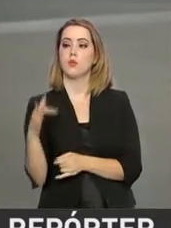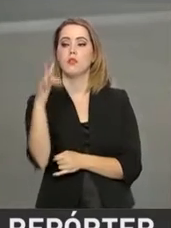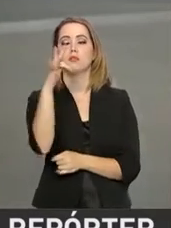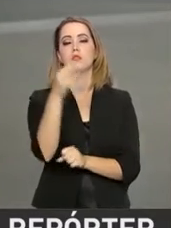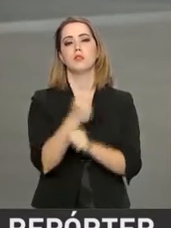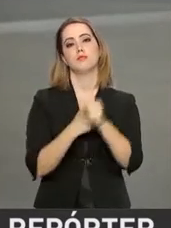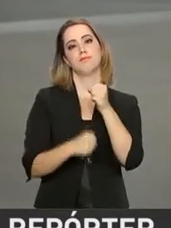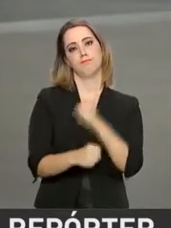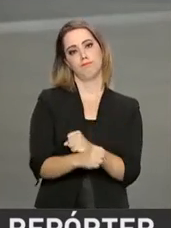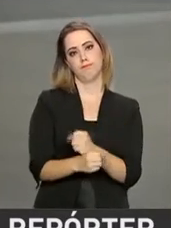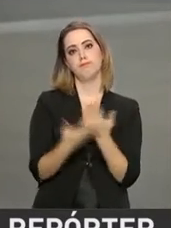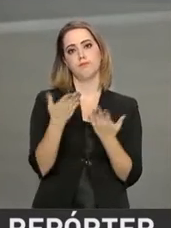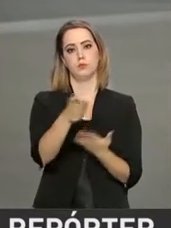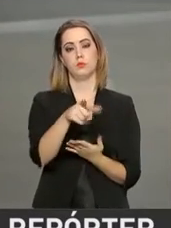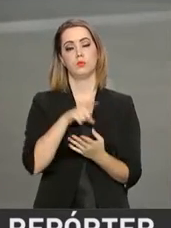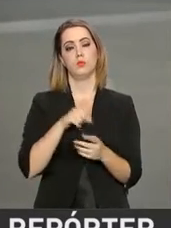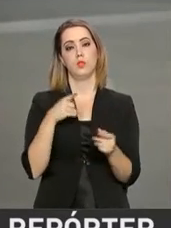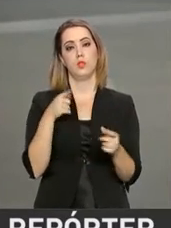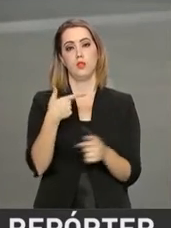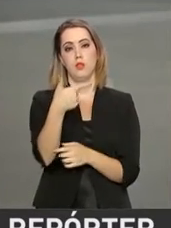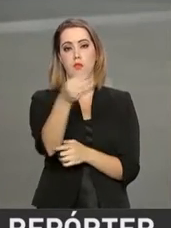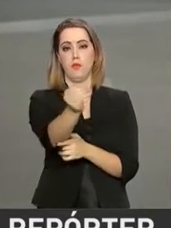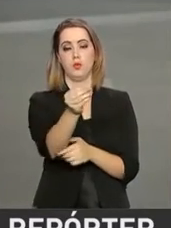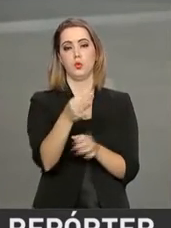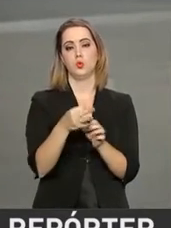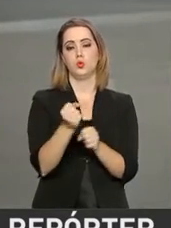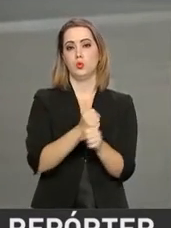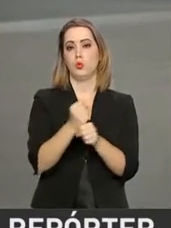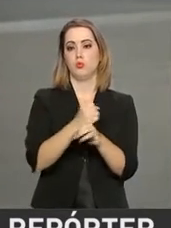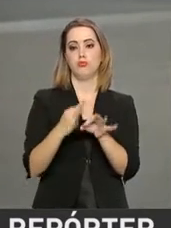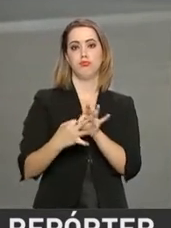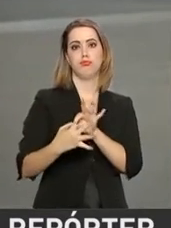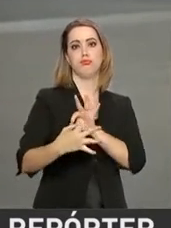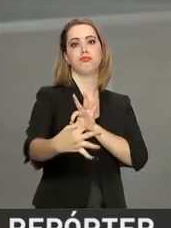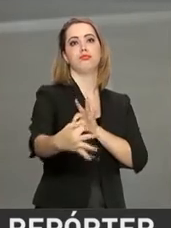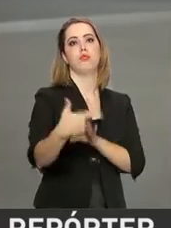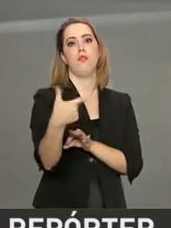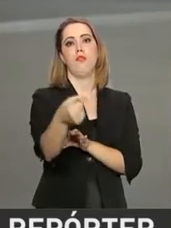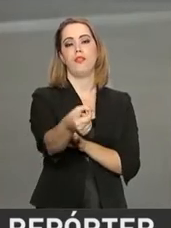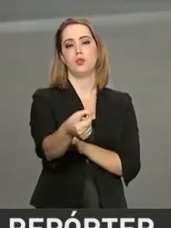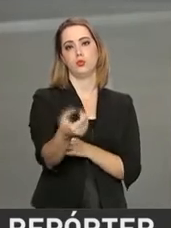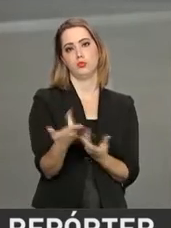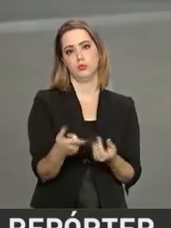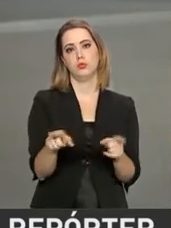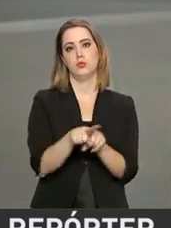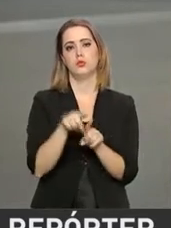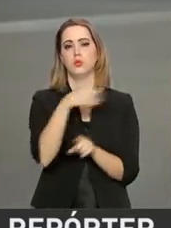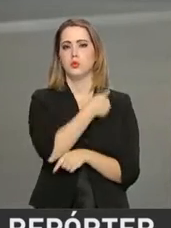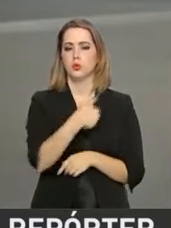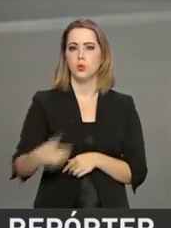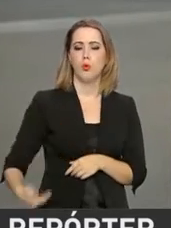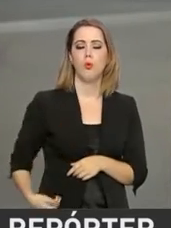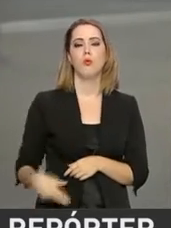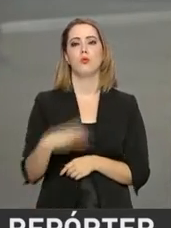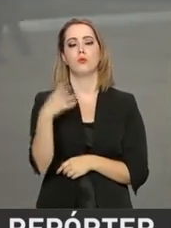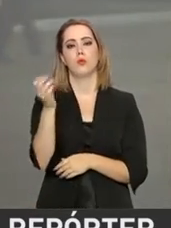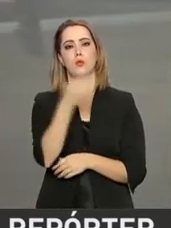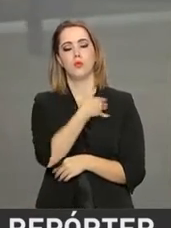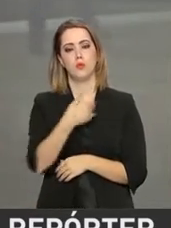Este mecanismo vai valer por 20 anos, isso na administração pública federal para os três